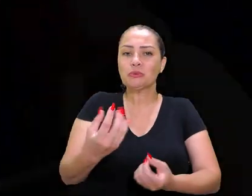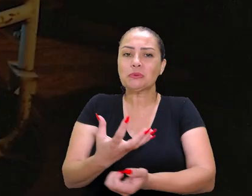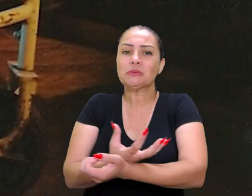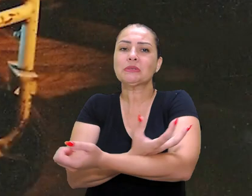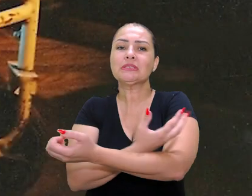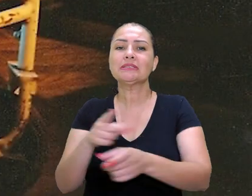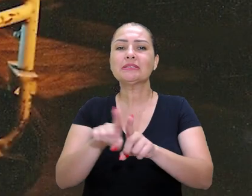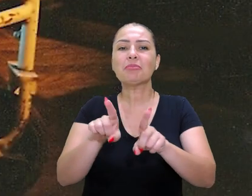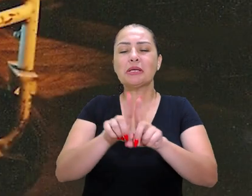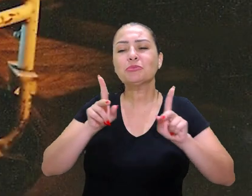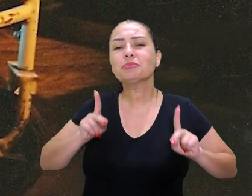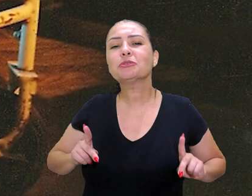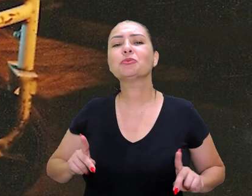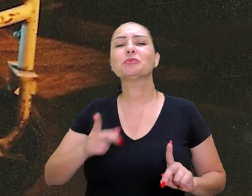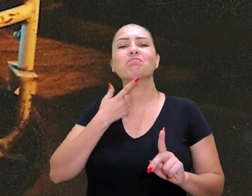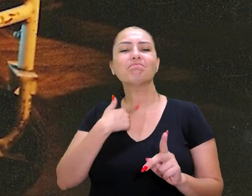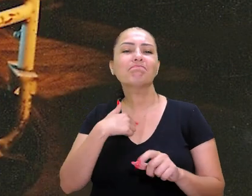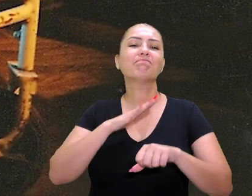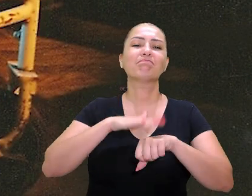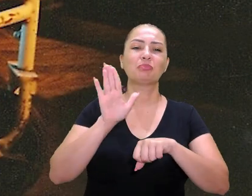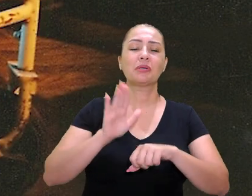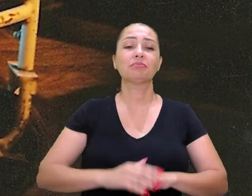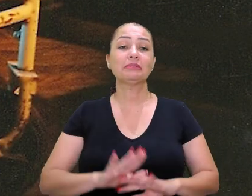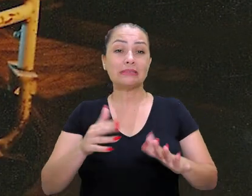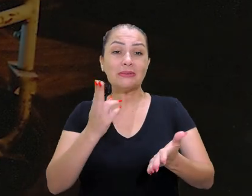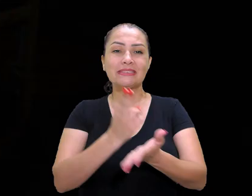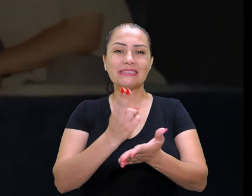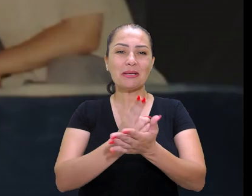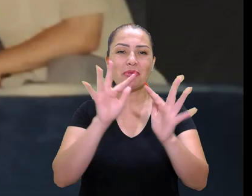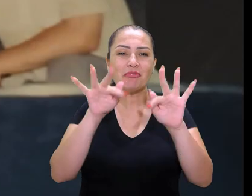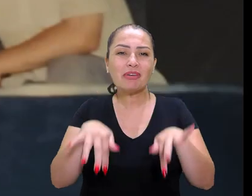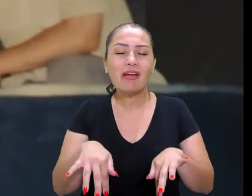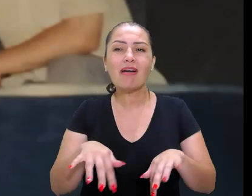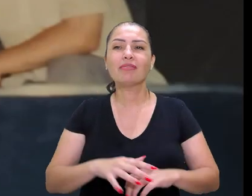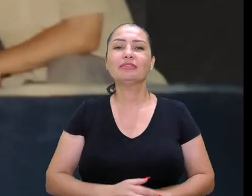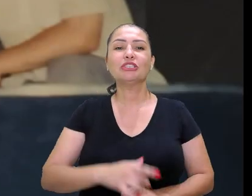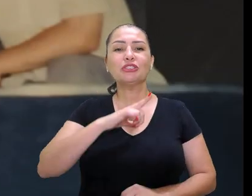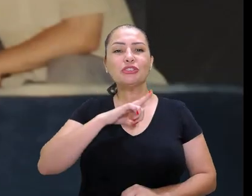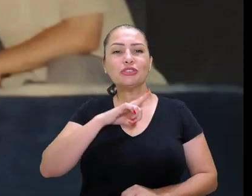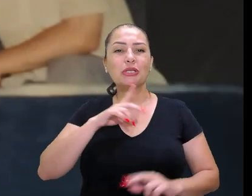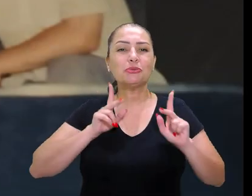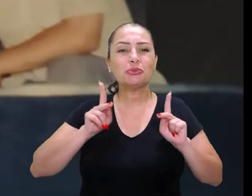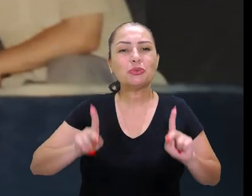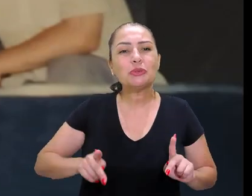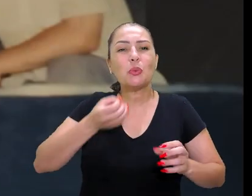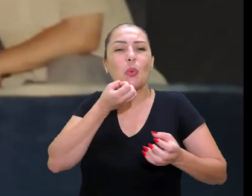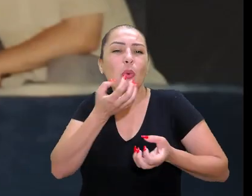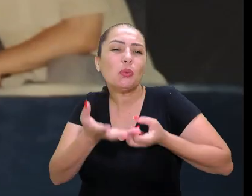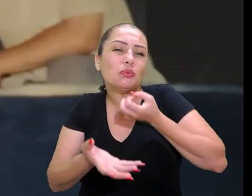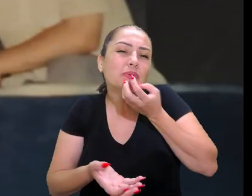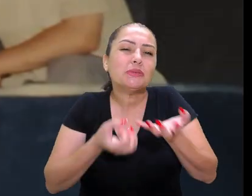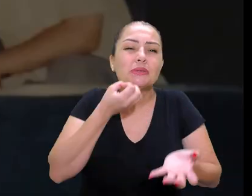as pessoas, envolvia. E geralmente ao final sempre tinham relatos, as pessoas se colocavam